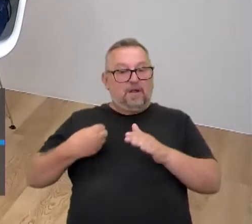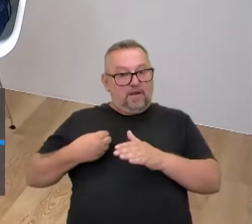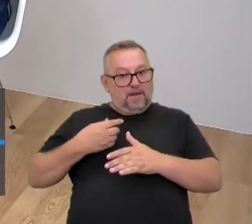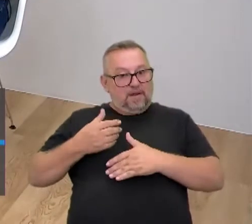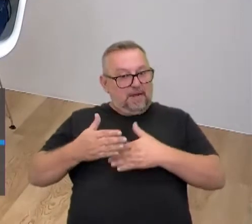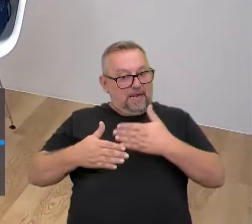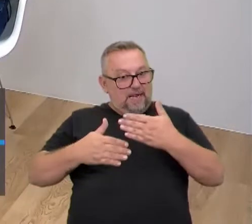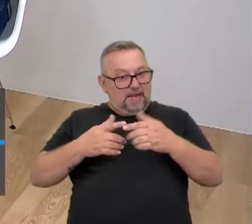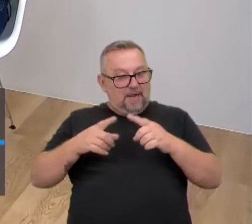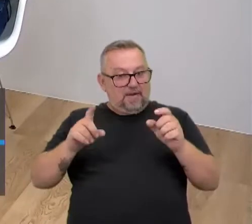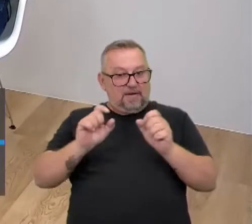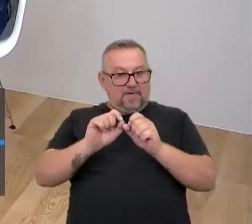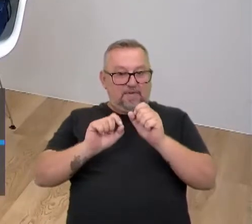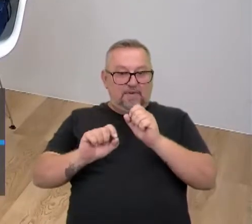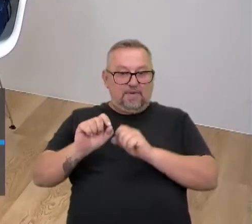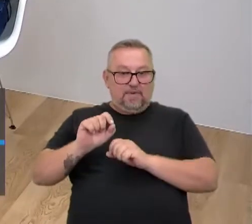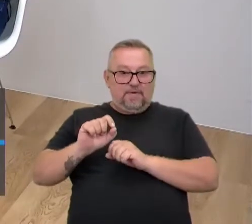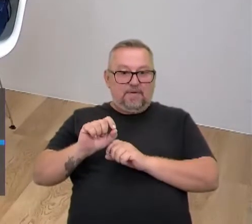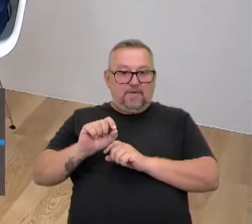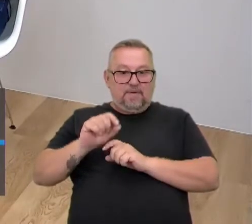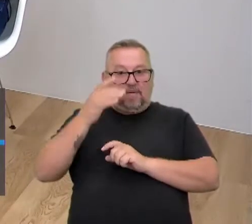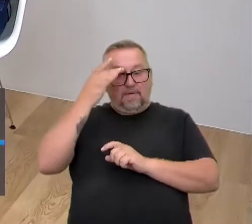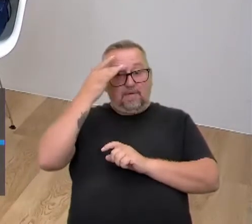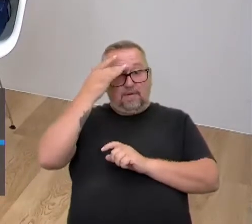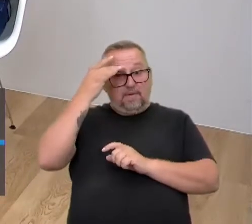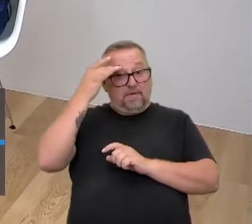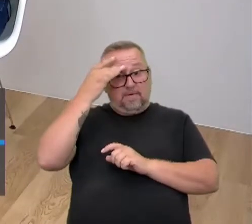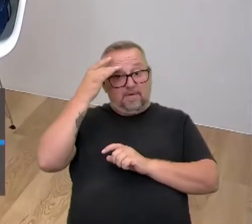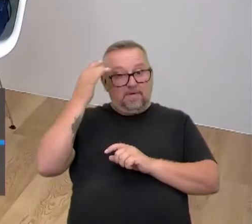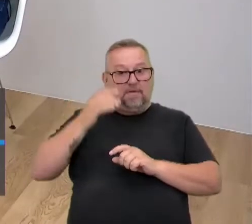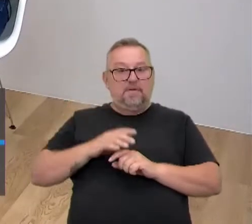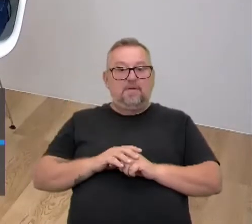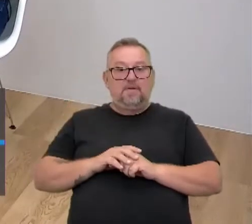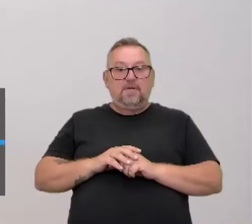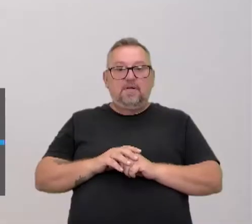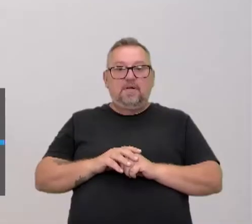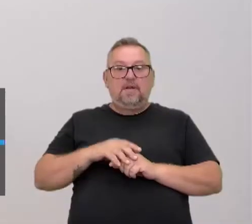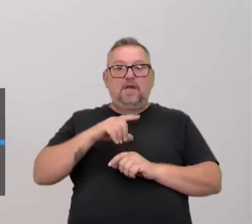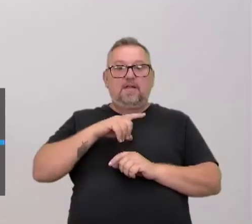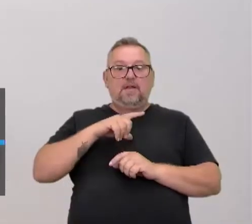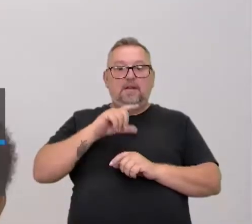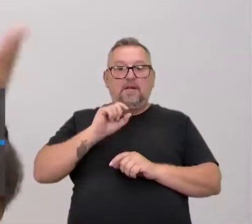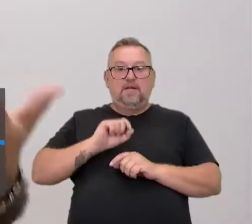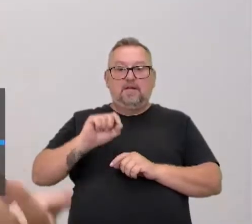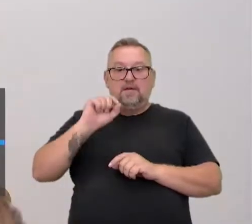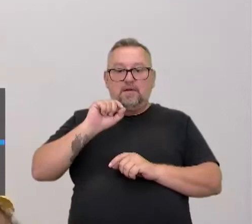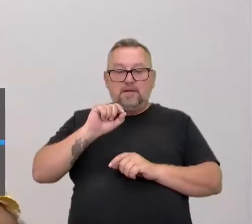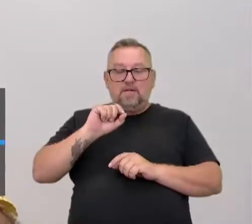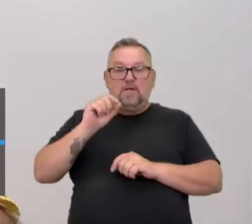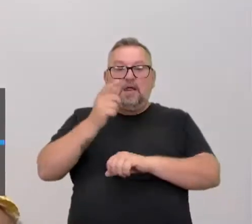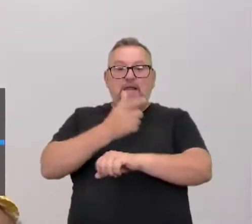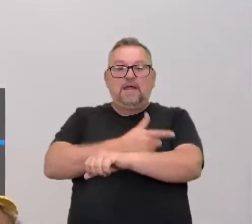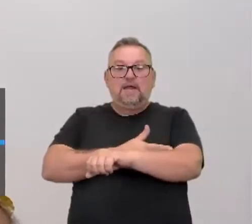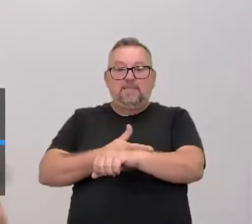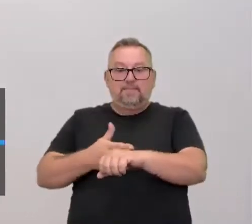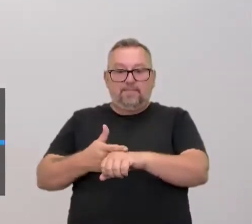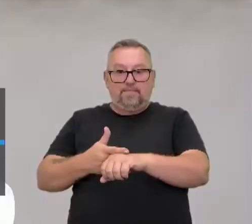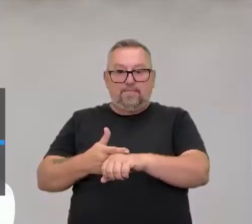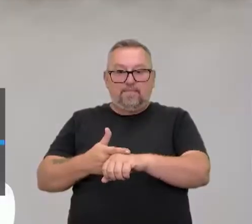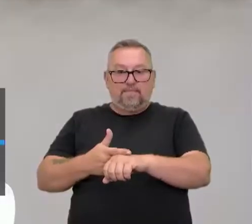vida. O que a gente tem que fazer na realidade, se você discordar de mim, fica à vontade, é ter uma educação